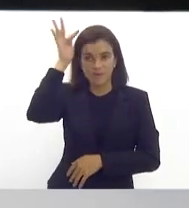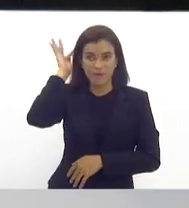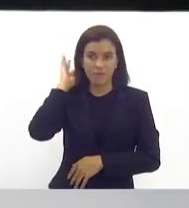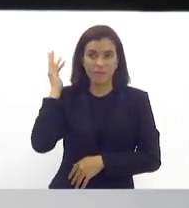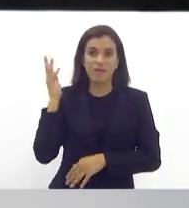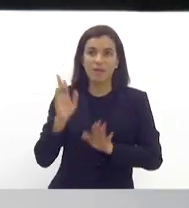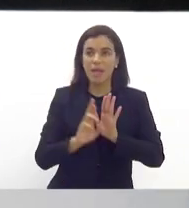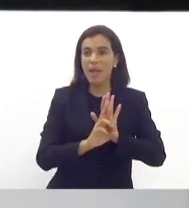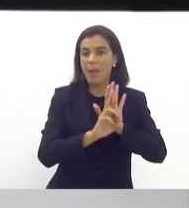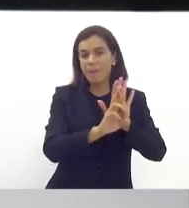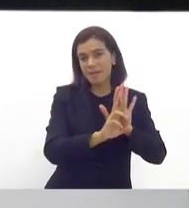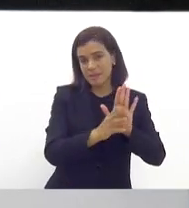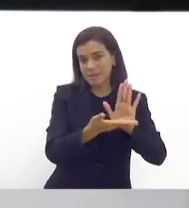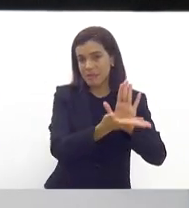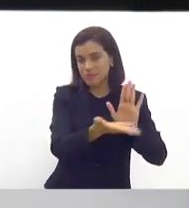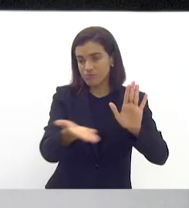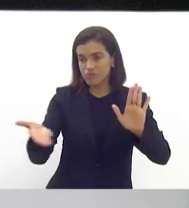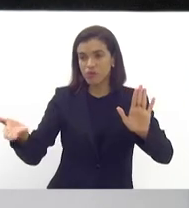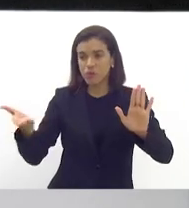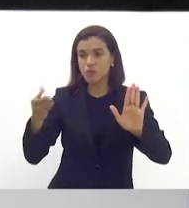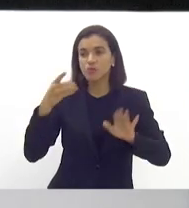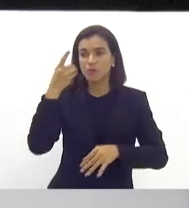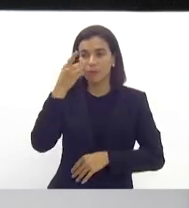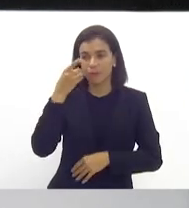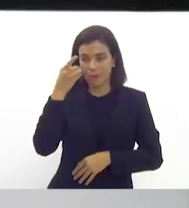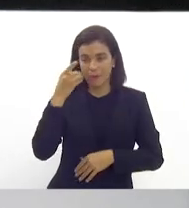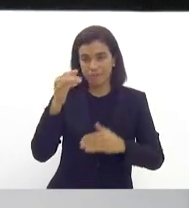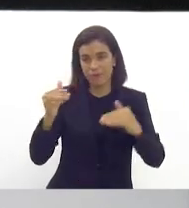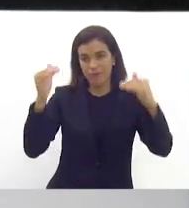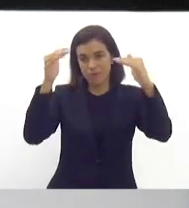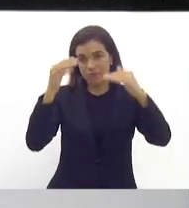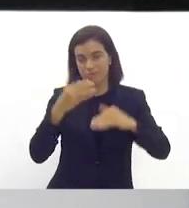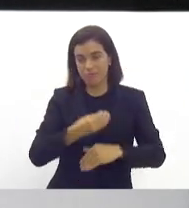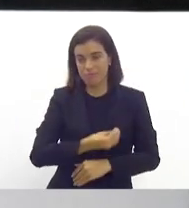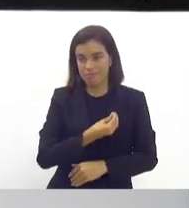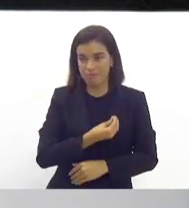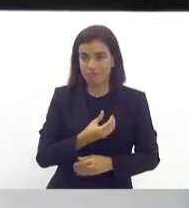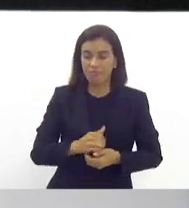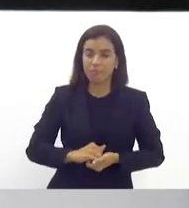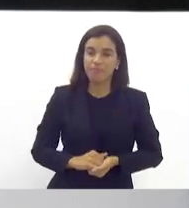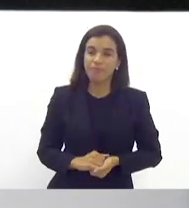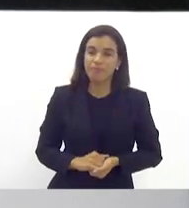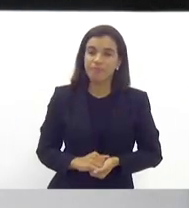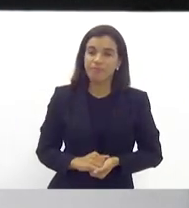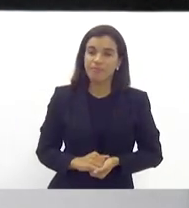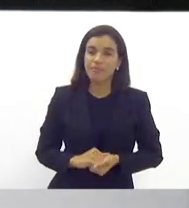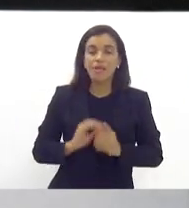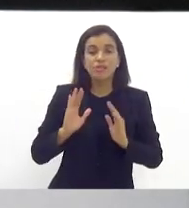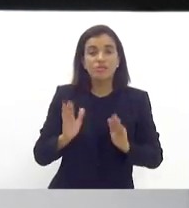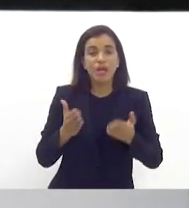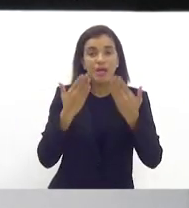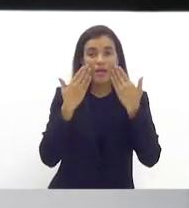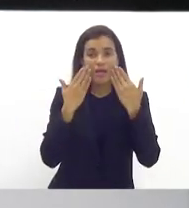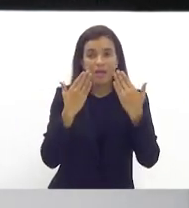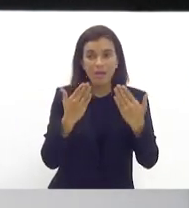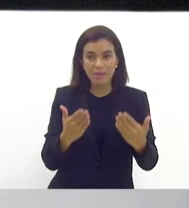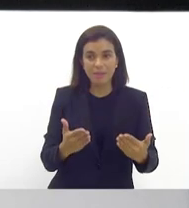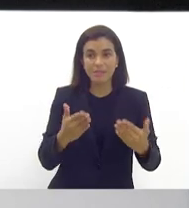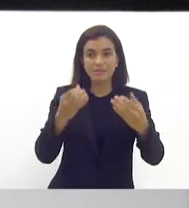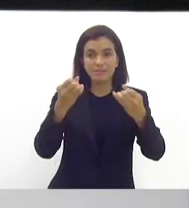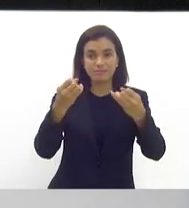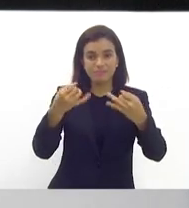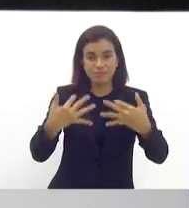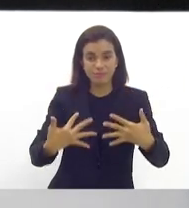eu cumprimento todos os parlamentares todas as autoridades aqui presentes eh já apresento as excusas do diretor